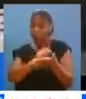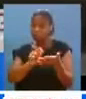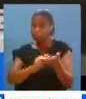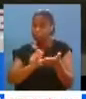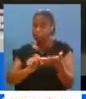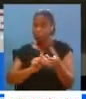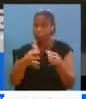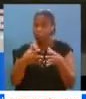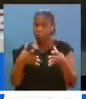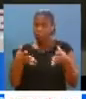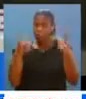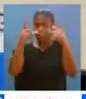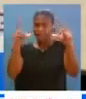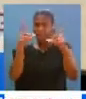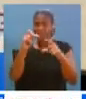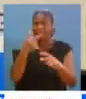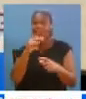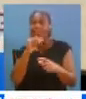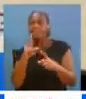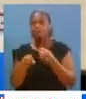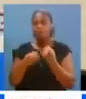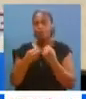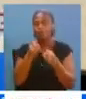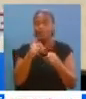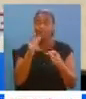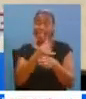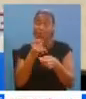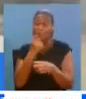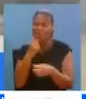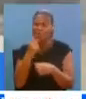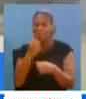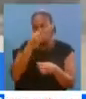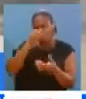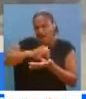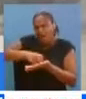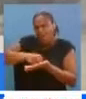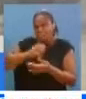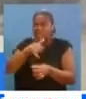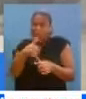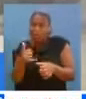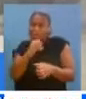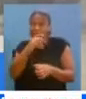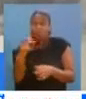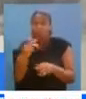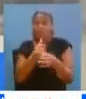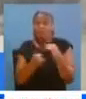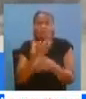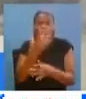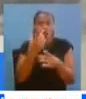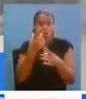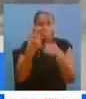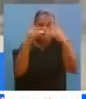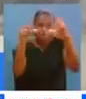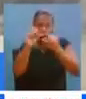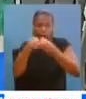um incremento das empresas ativas. Por outro lado, nas Ilhas do Maio, Brava, São Nicolau, Santo Antão e Fogo, as empresas